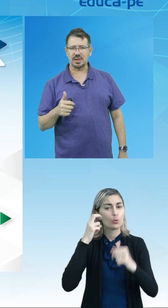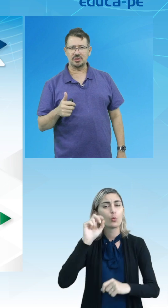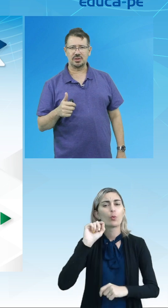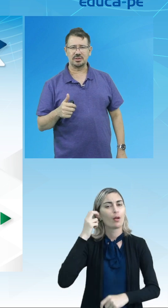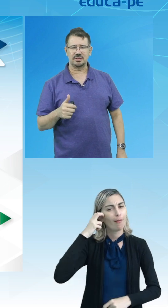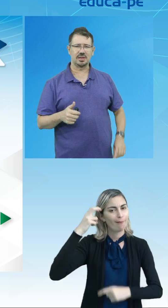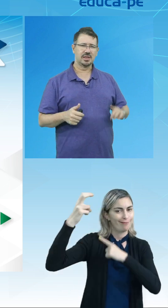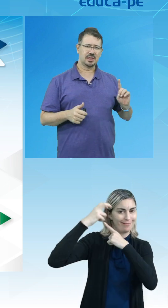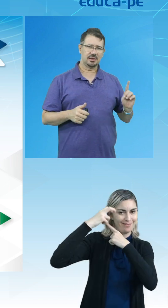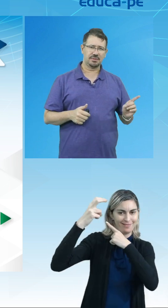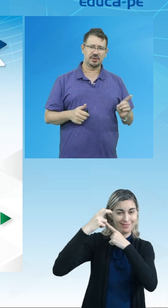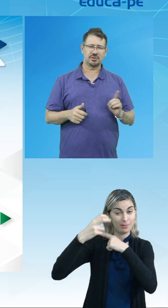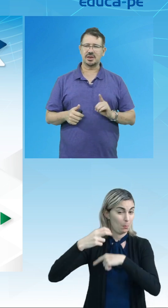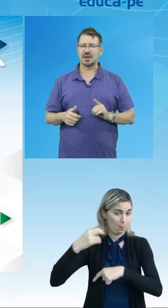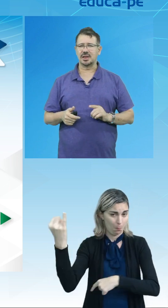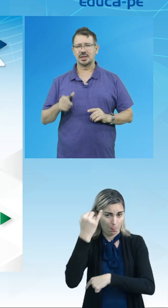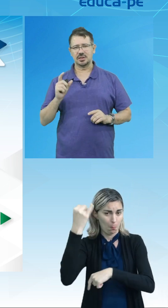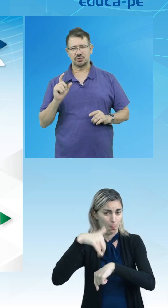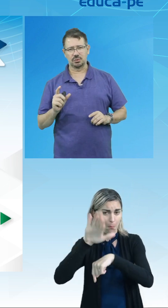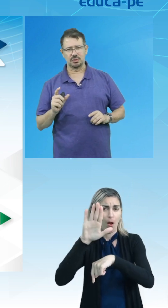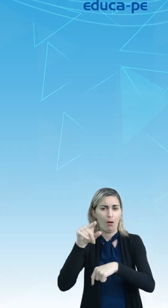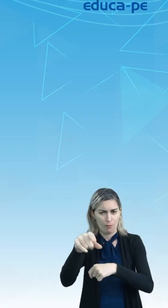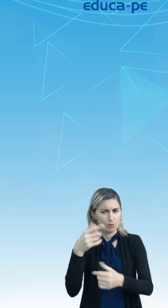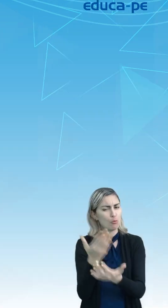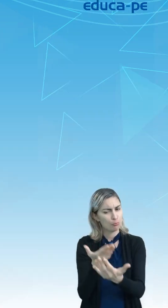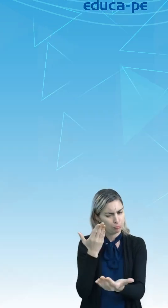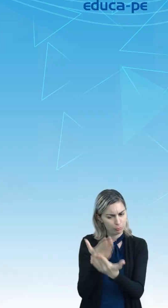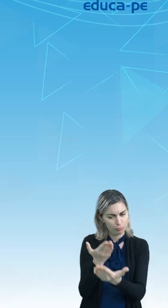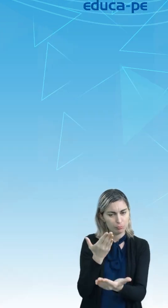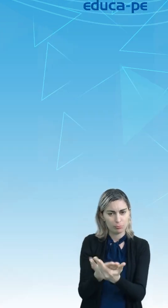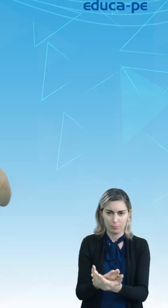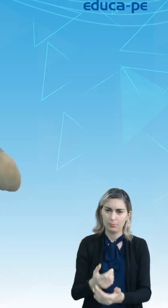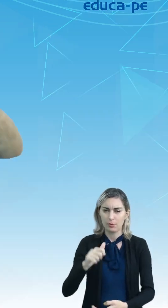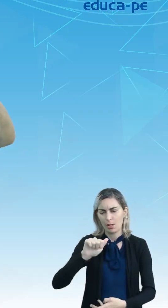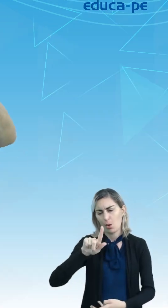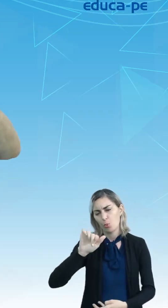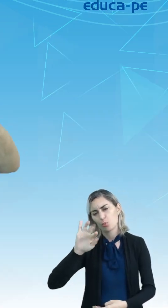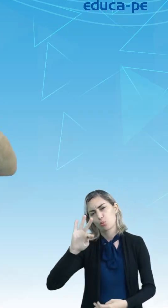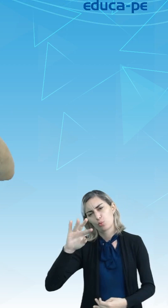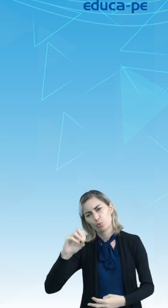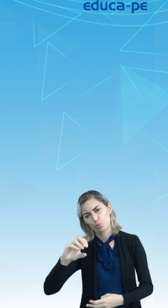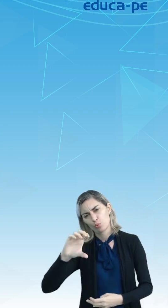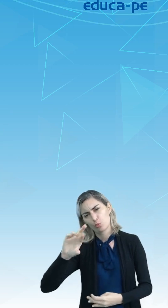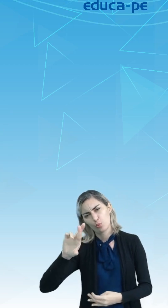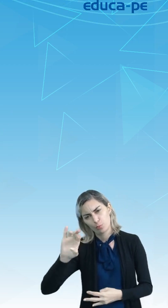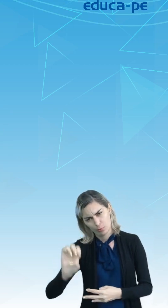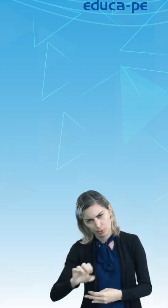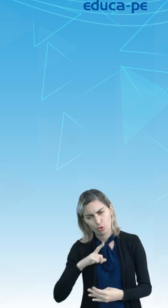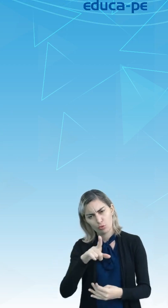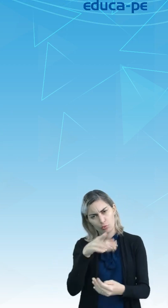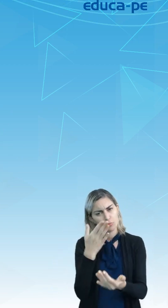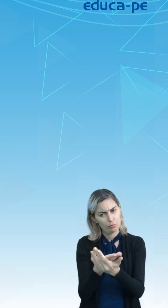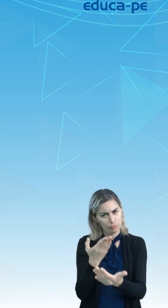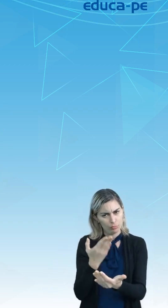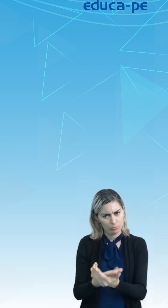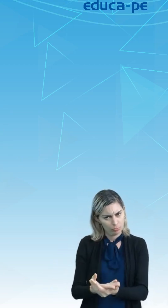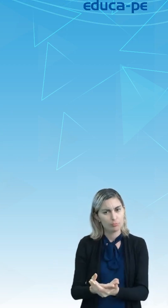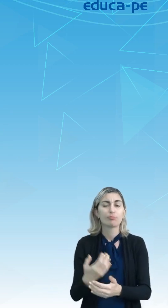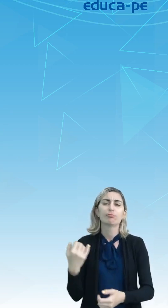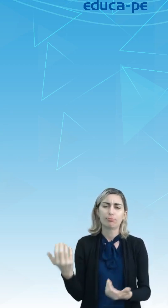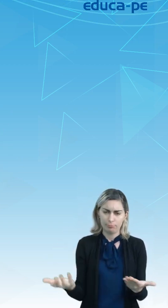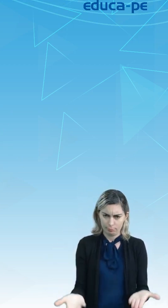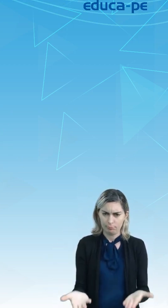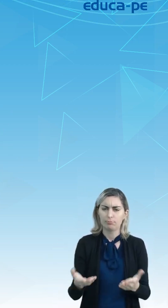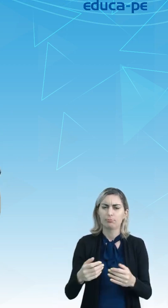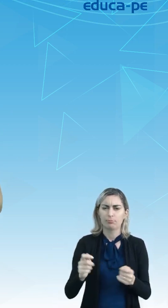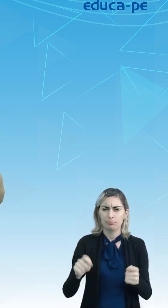sua inteligência. Invista nela, estude. Augusto Cury. É isso aí, estude. Estudar é